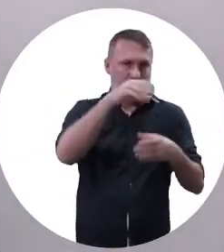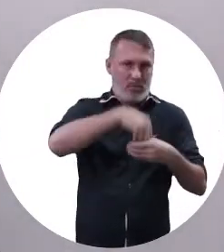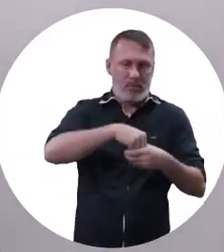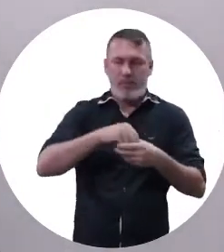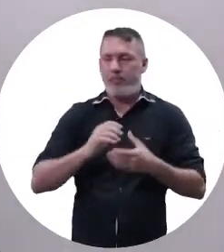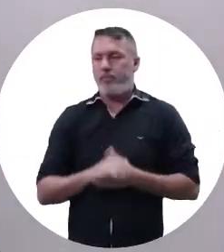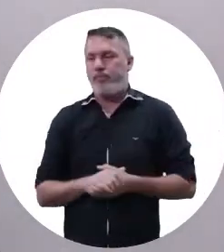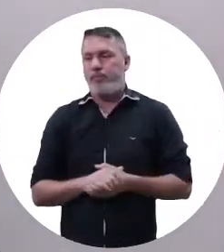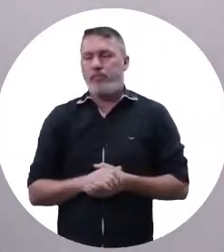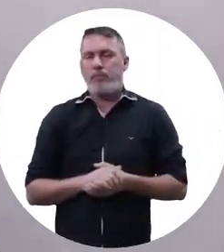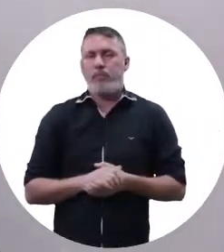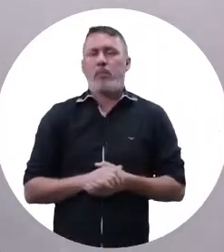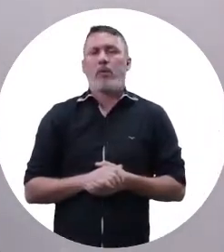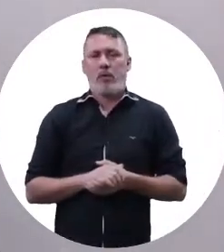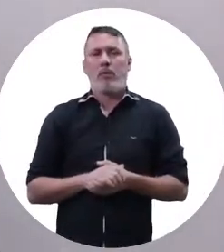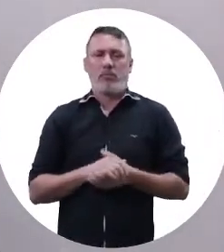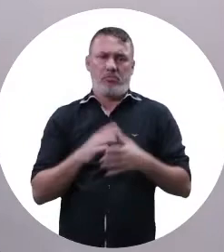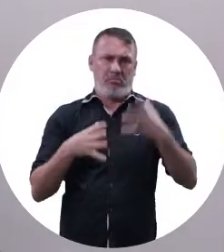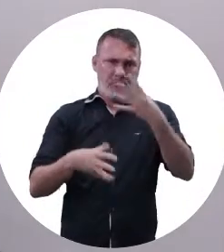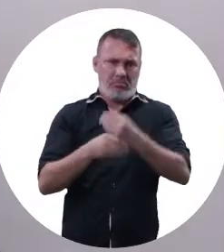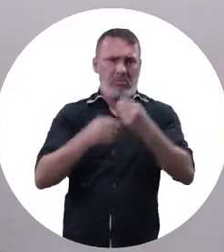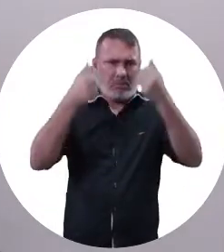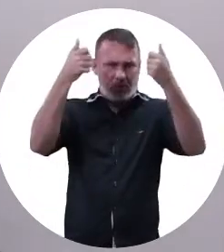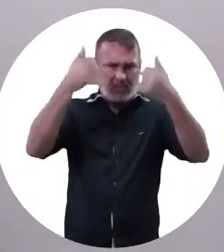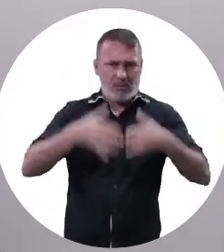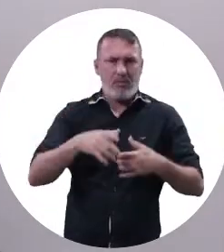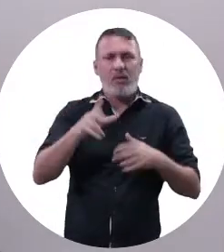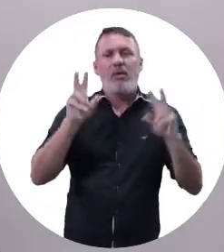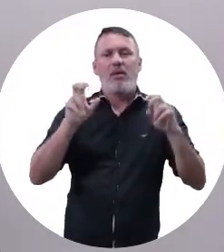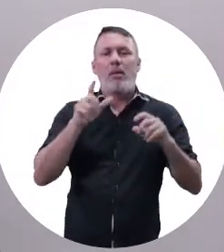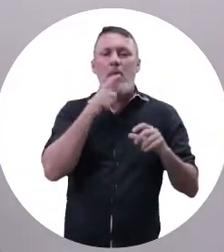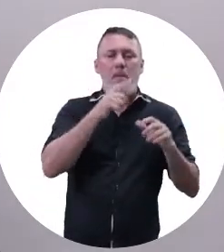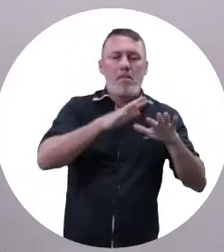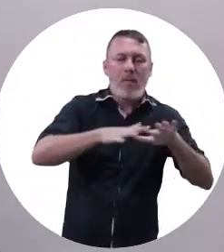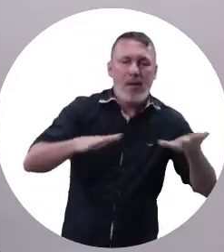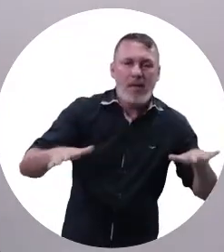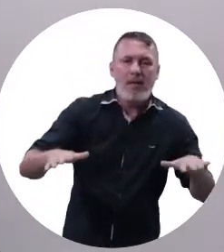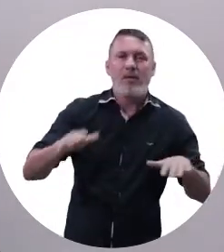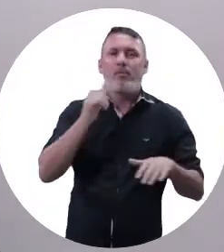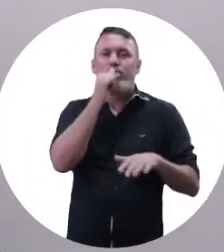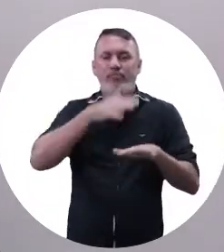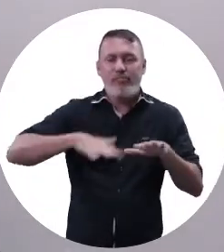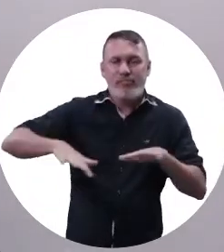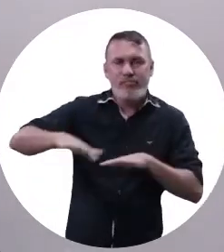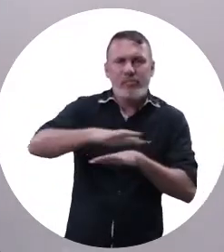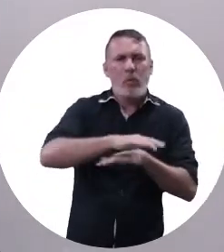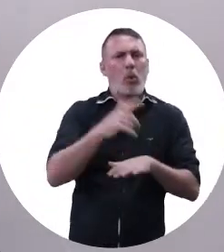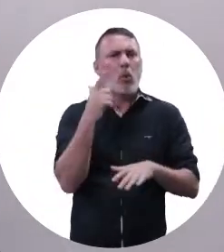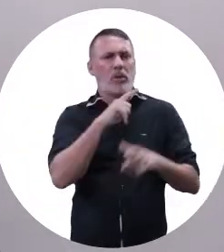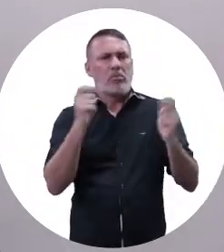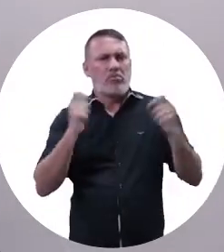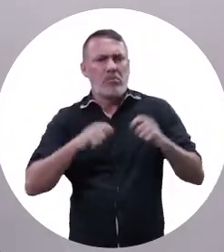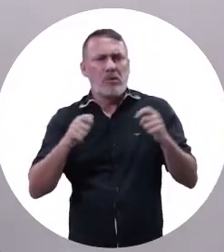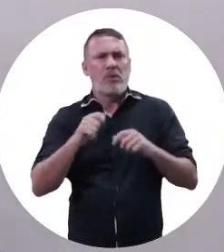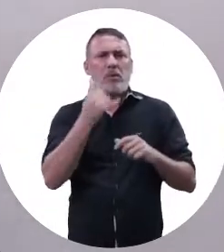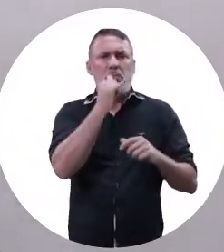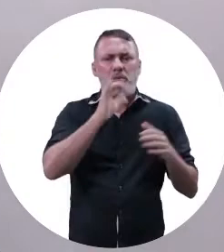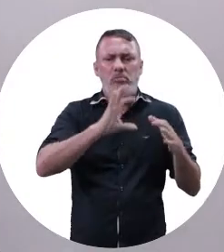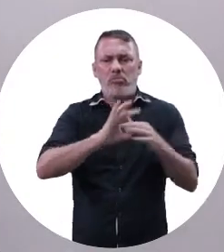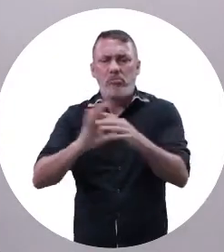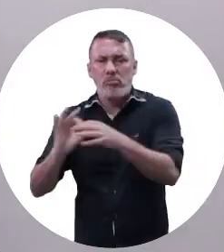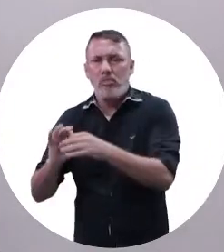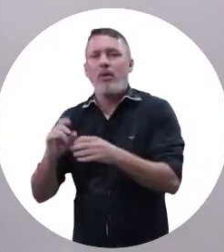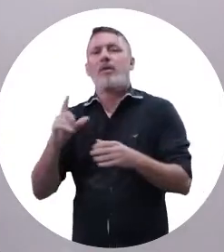Tudo bem? Levando em consideração todo o mar de elétrons, toda essa capacidade e essa estabilidade,